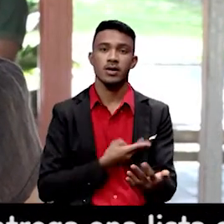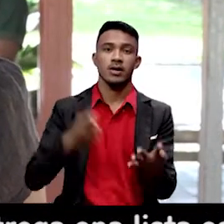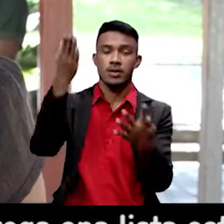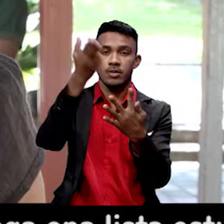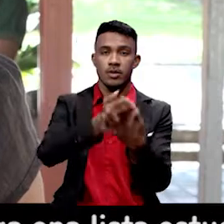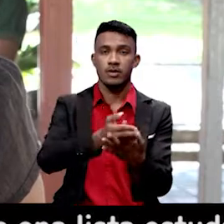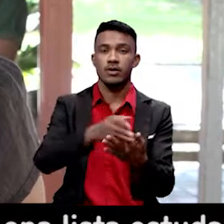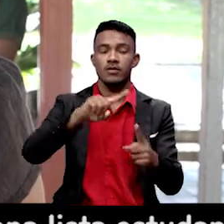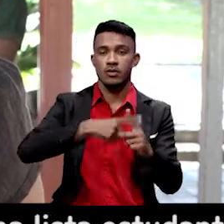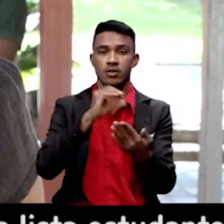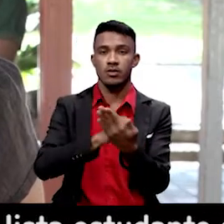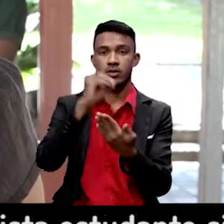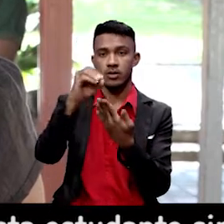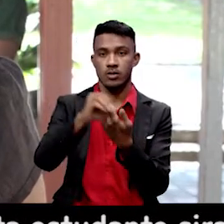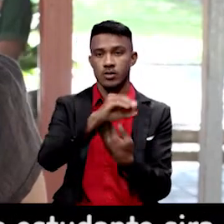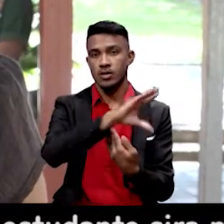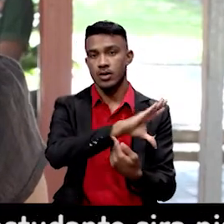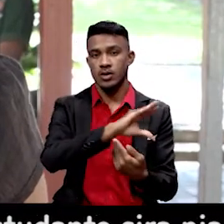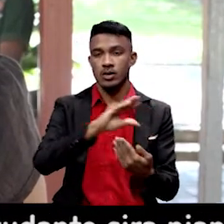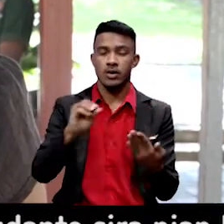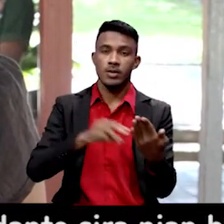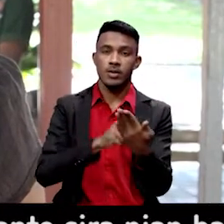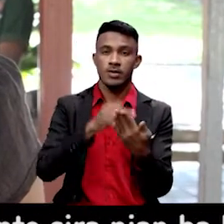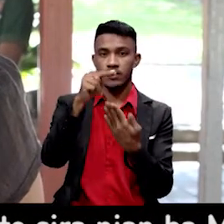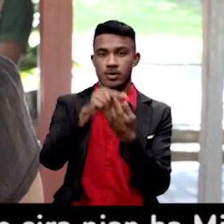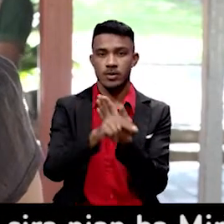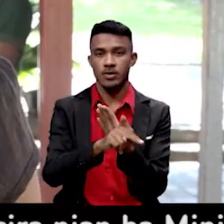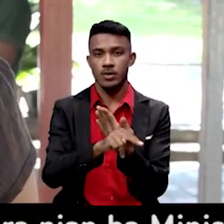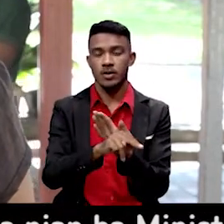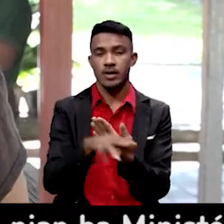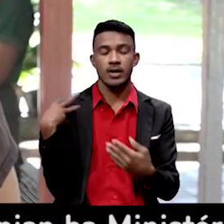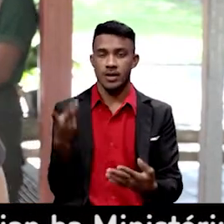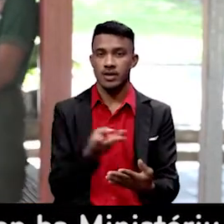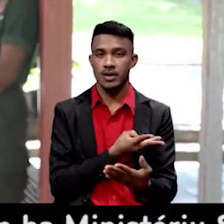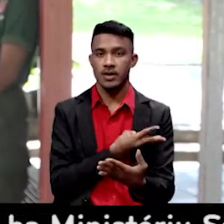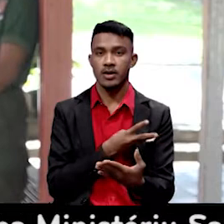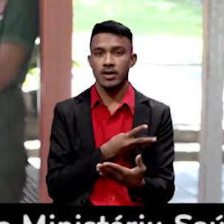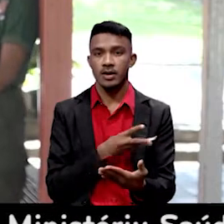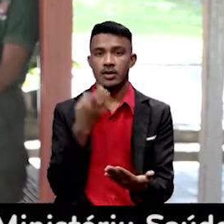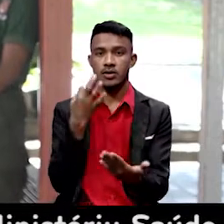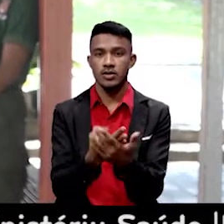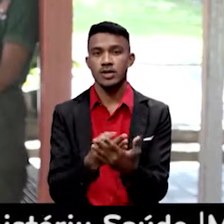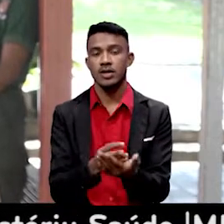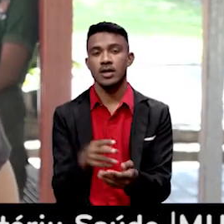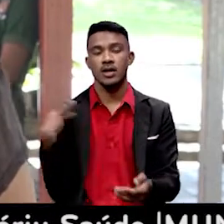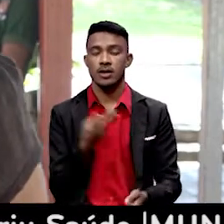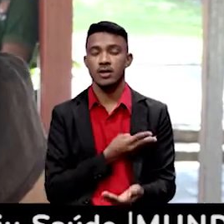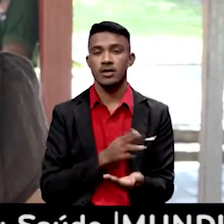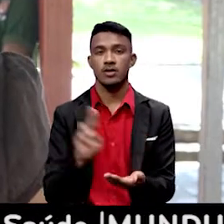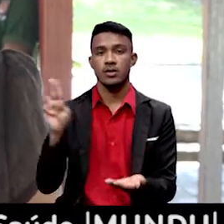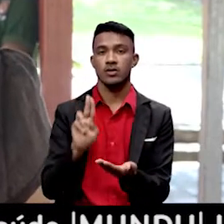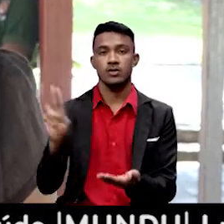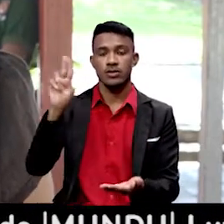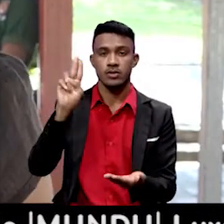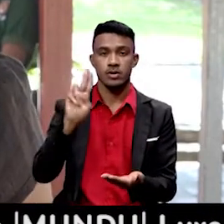ita tu tamba ona ba fim do ano tamba ita nia modalidade nebe ita usa agora maka orçamento por